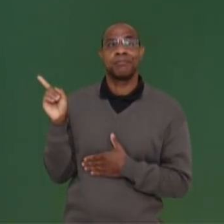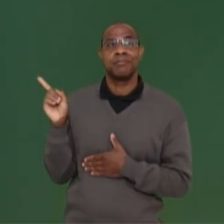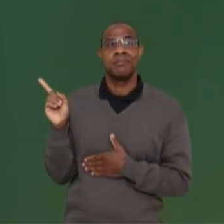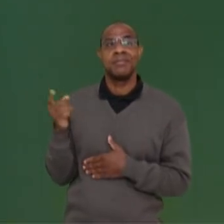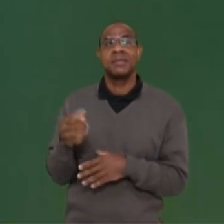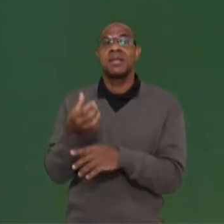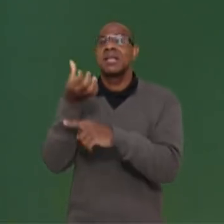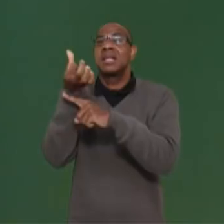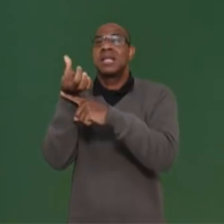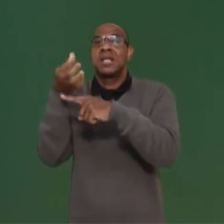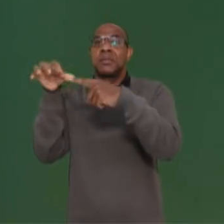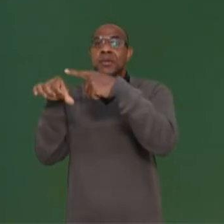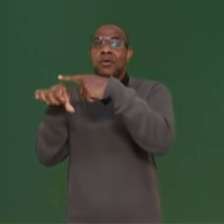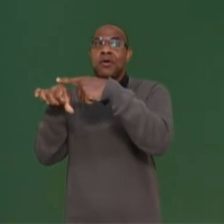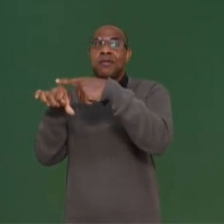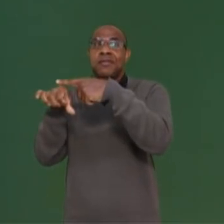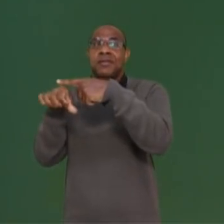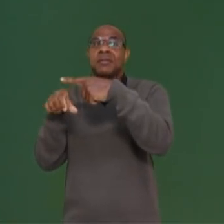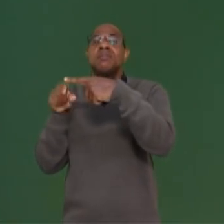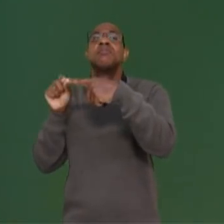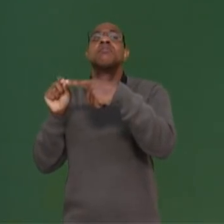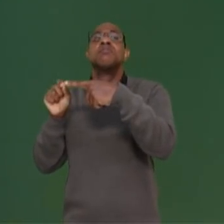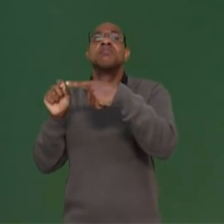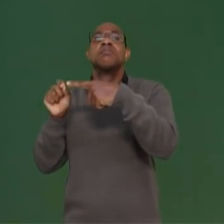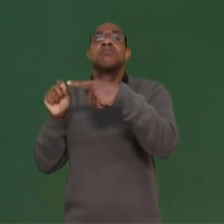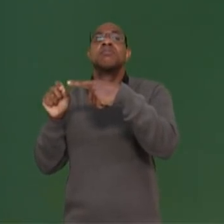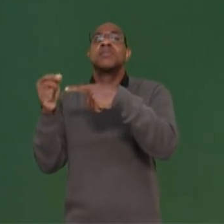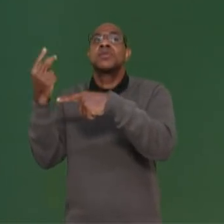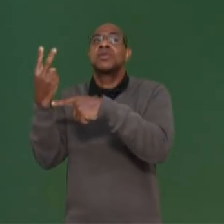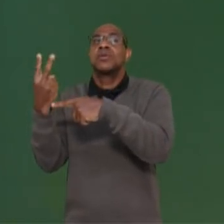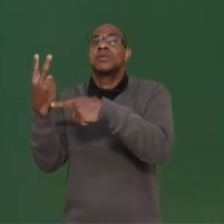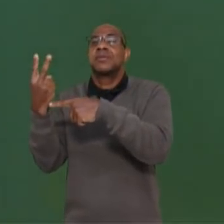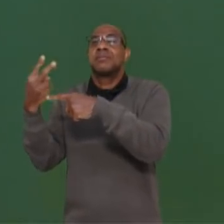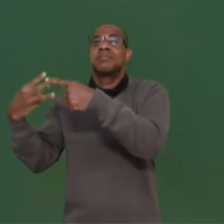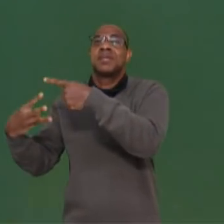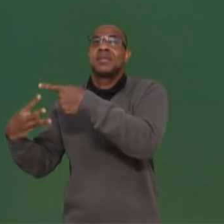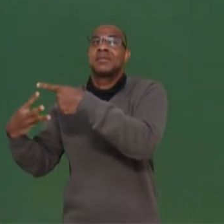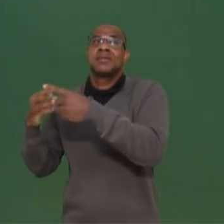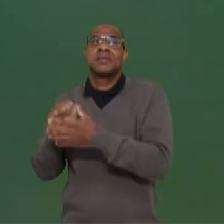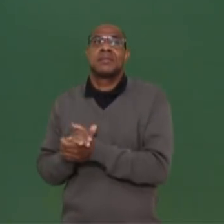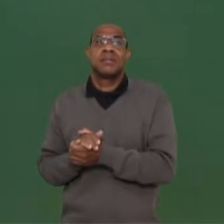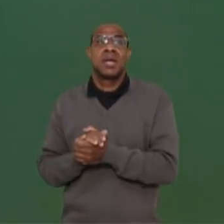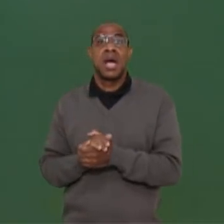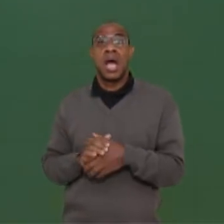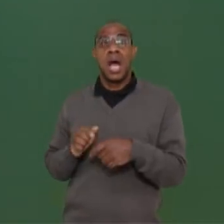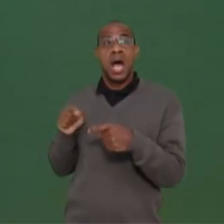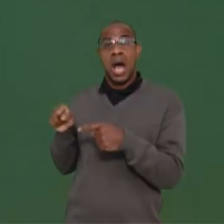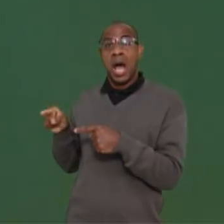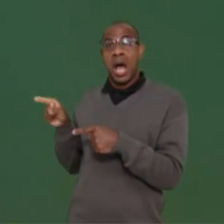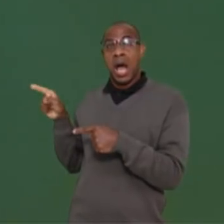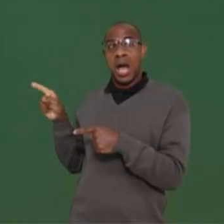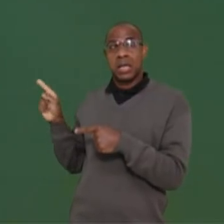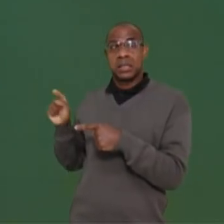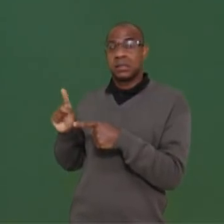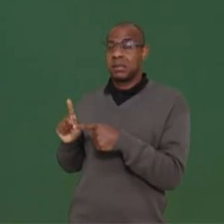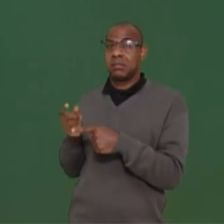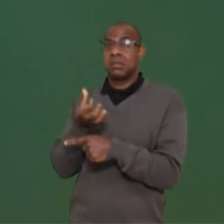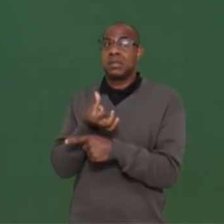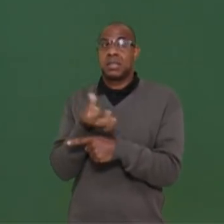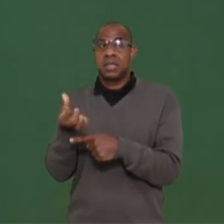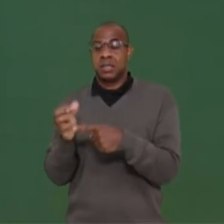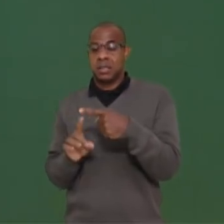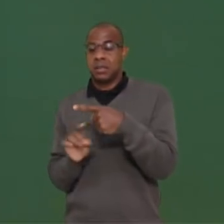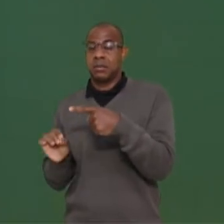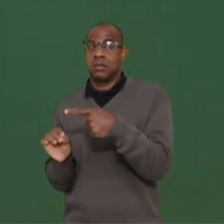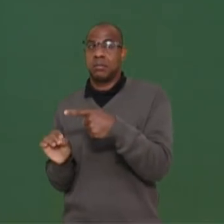6 sobre 9, que é igual a 2/3. E aqui não. Aqui eu tenho 666 sobre 1000,